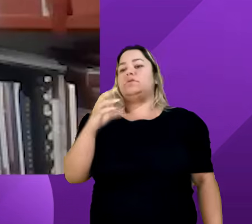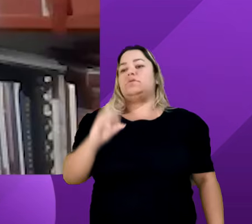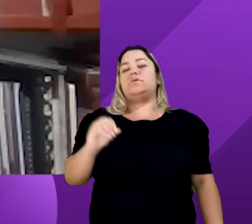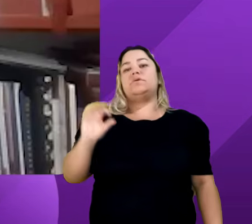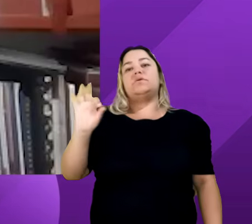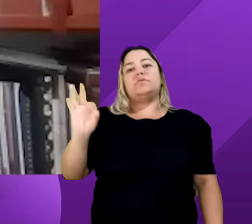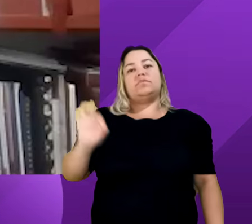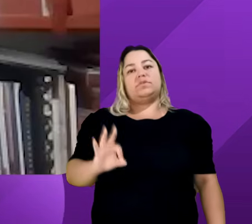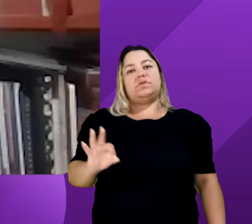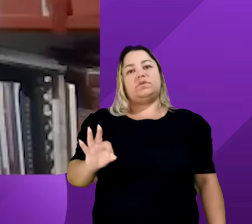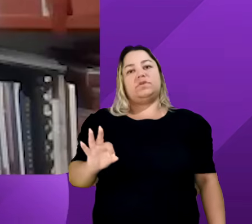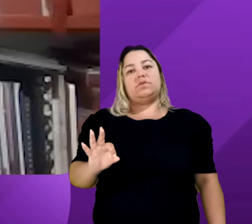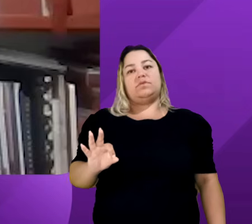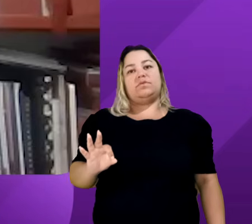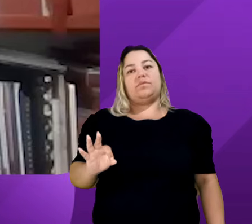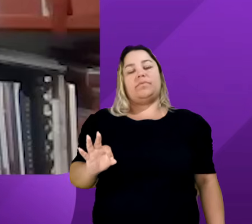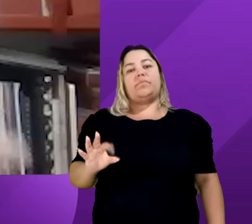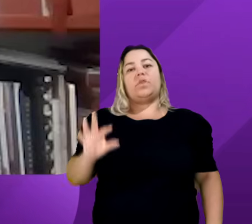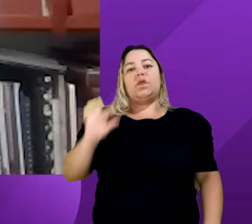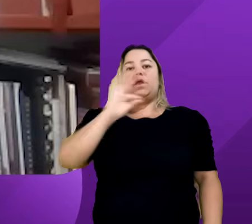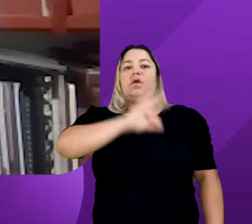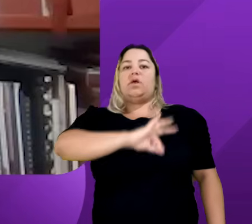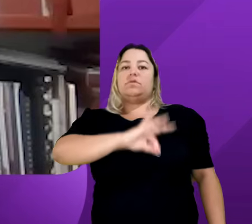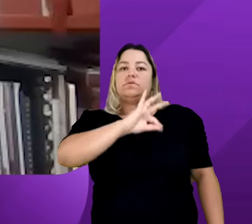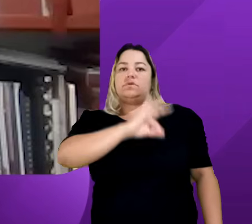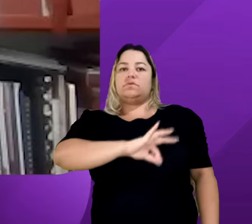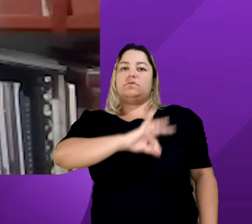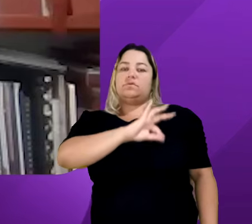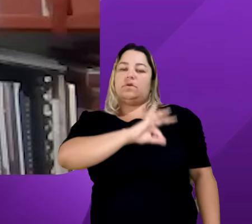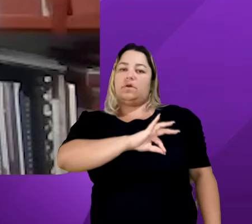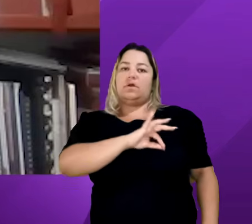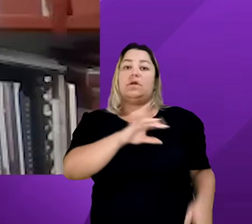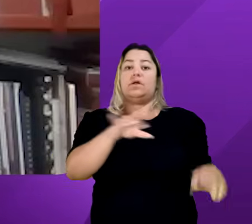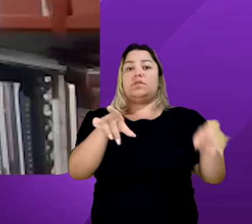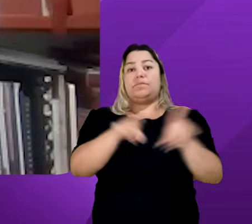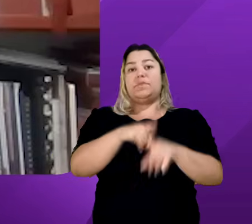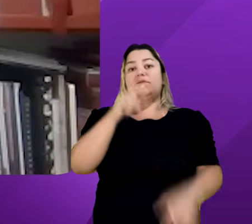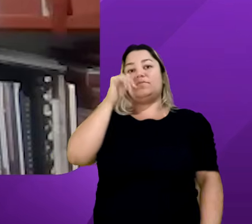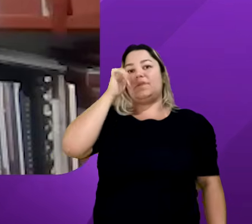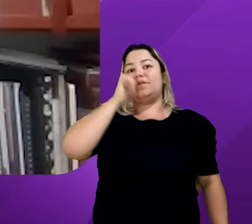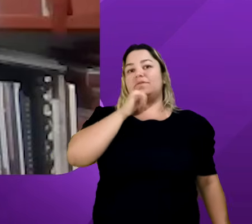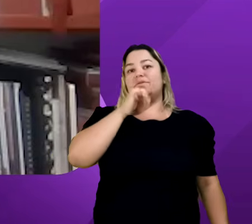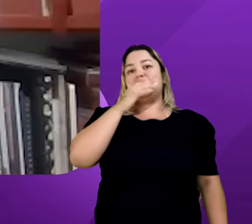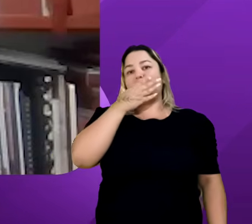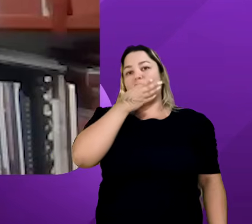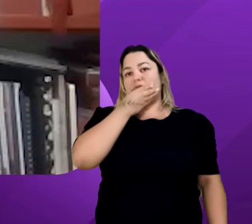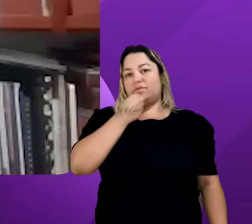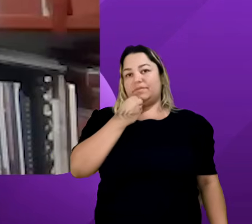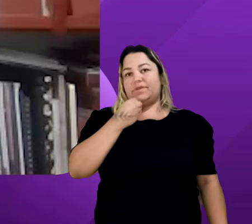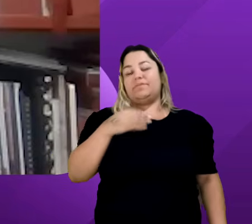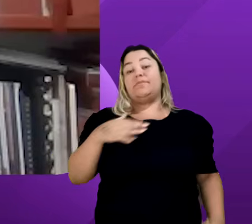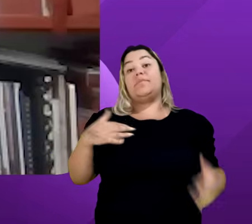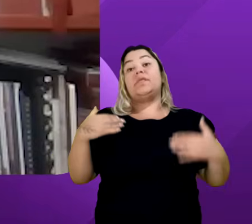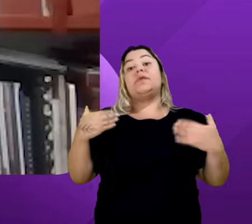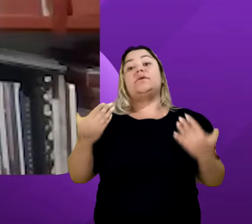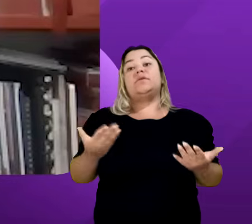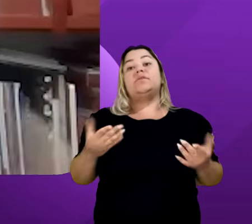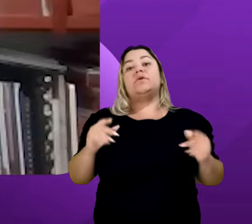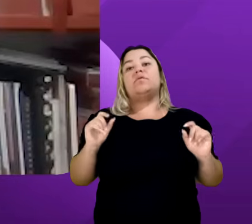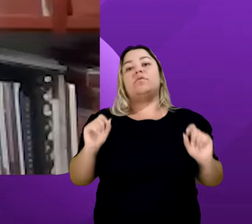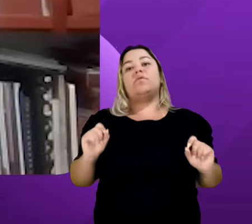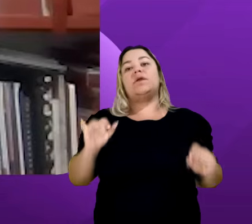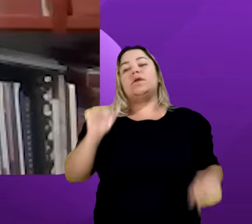entre os salários, entre a remuneração das mulheres e dos homens. Então, por exemplo, o